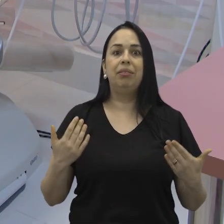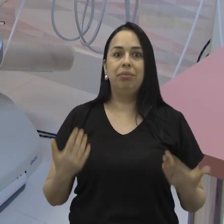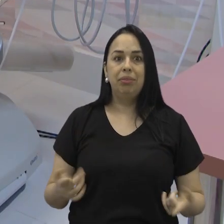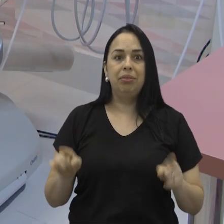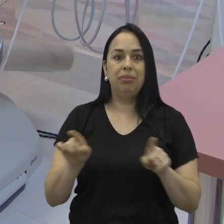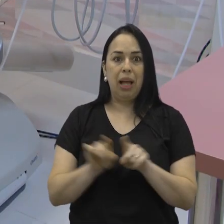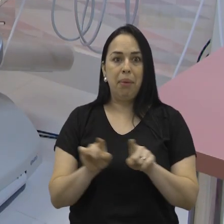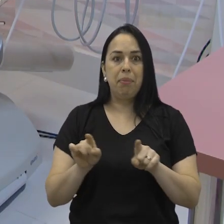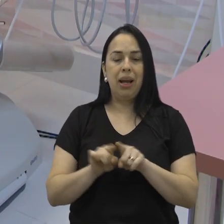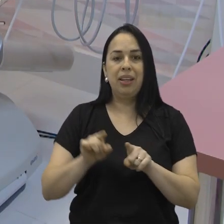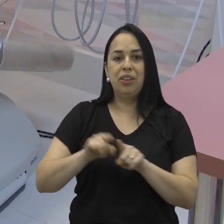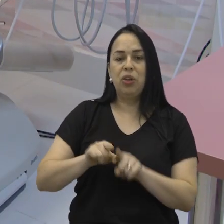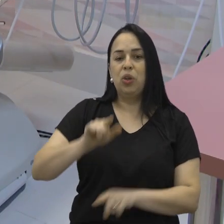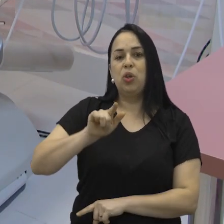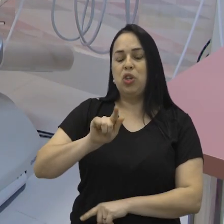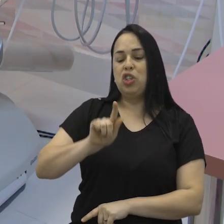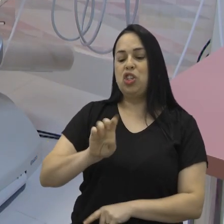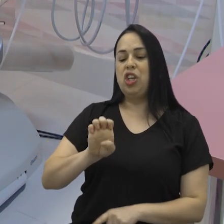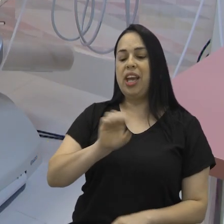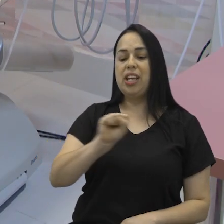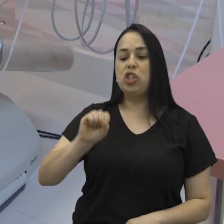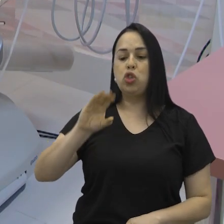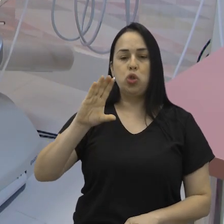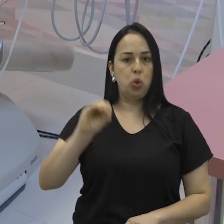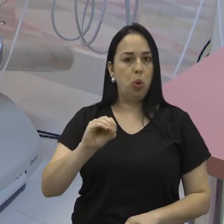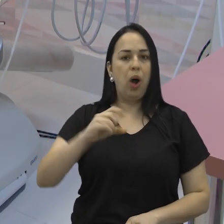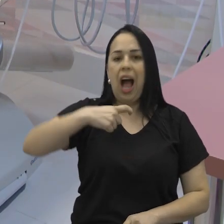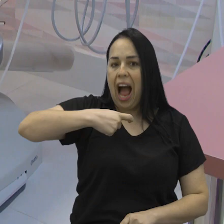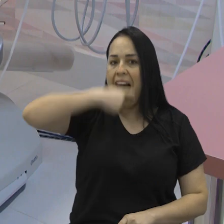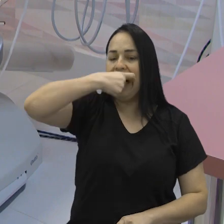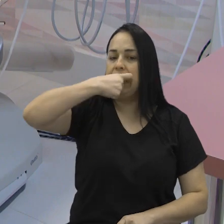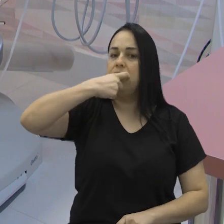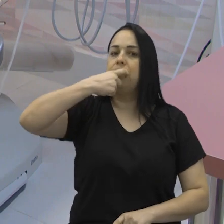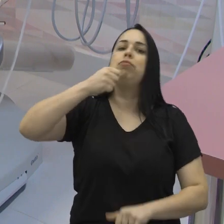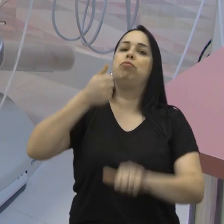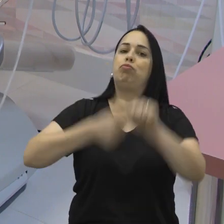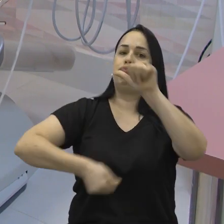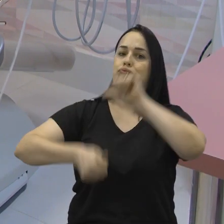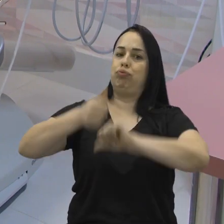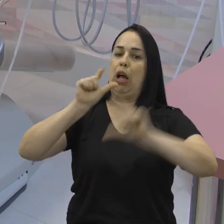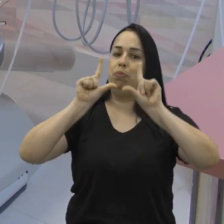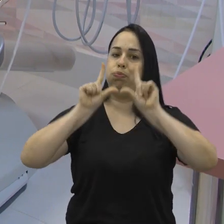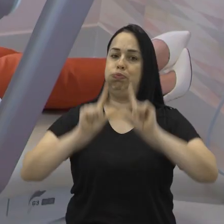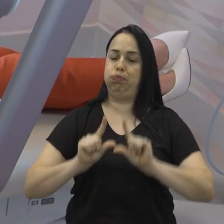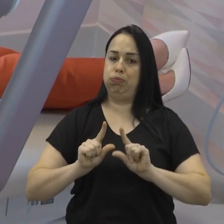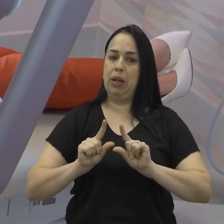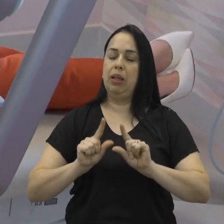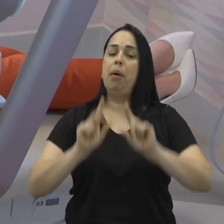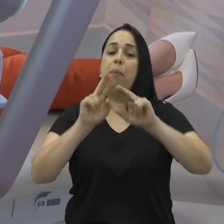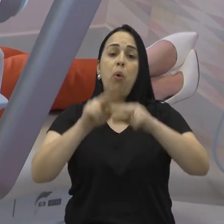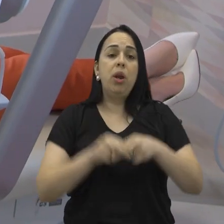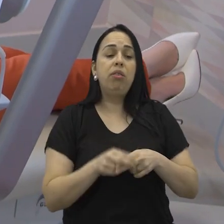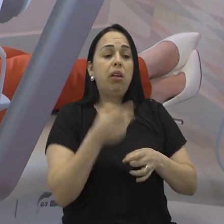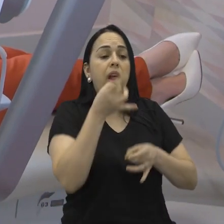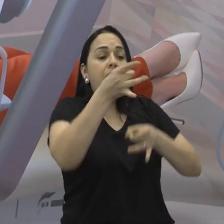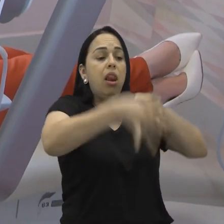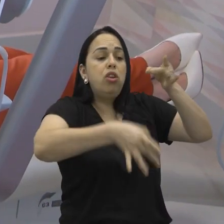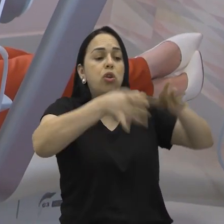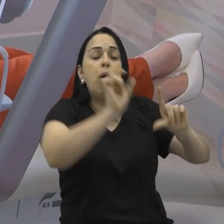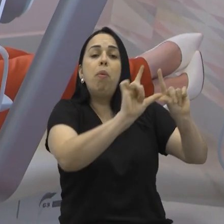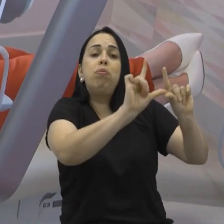quantidade de gesso utilizado nos procedimentos foi reduzido o resultado menos resíduos